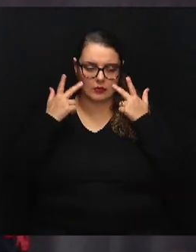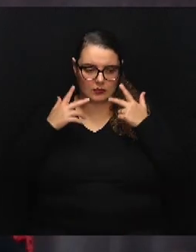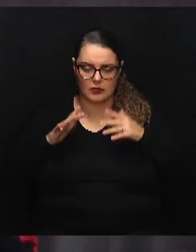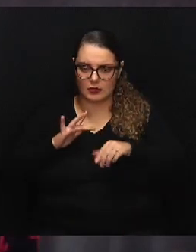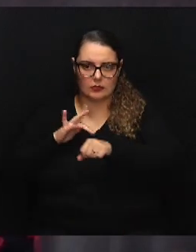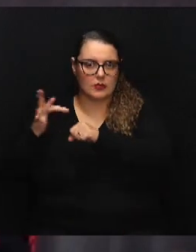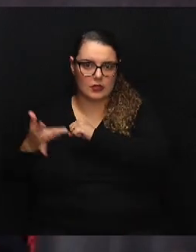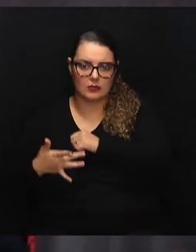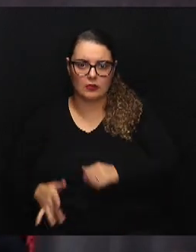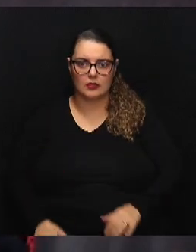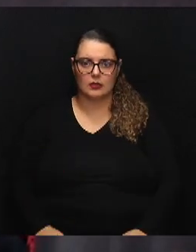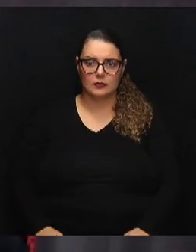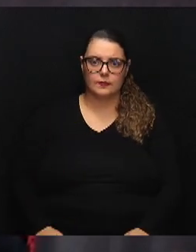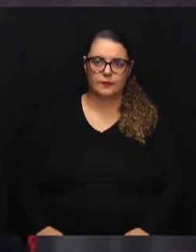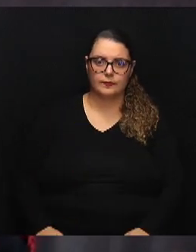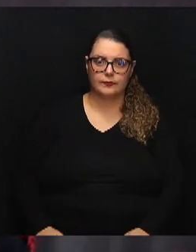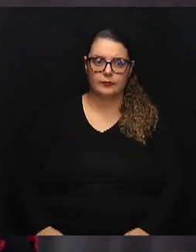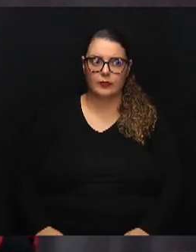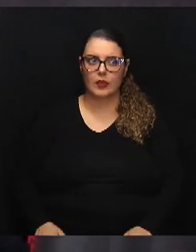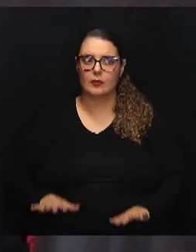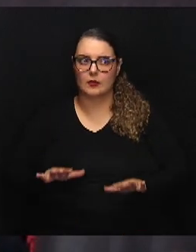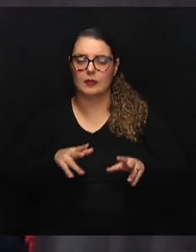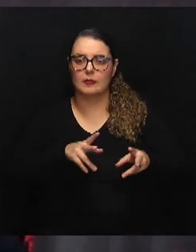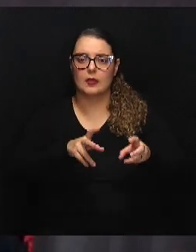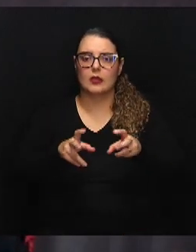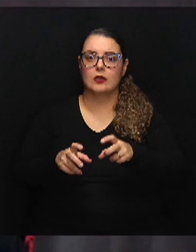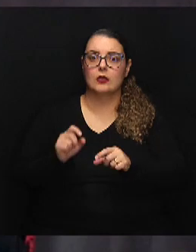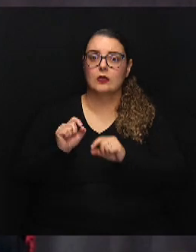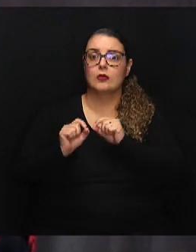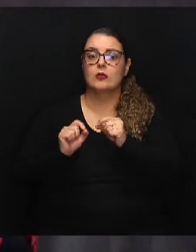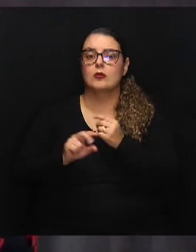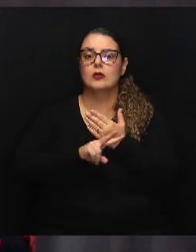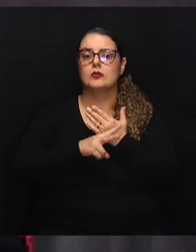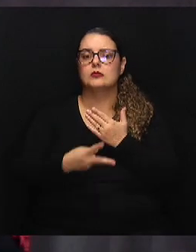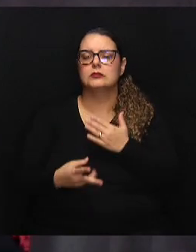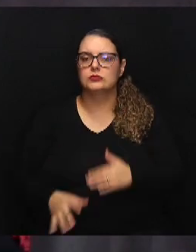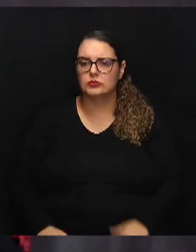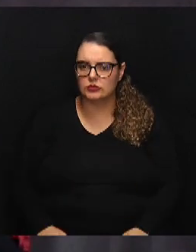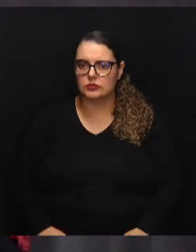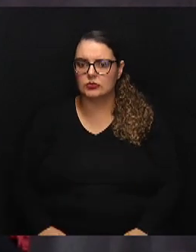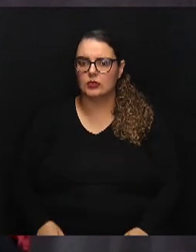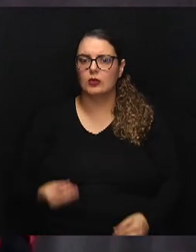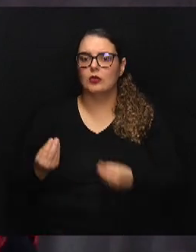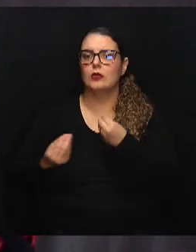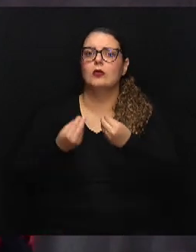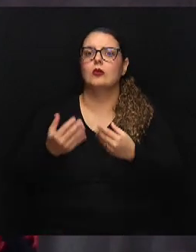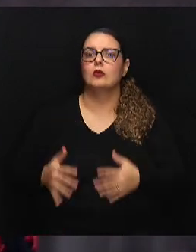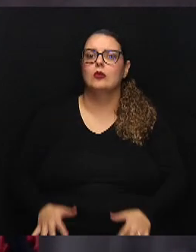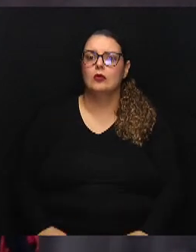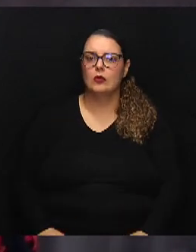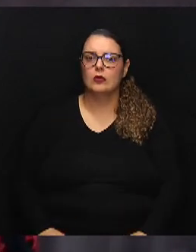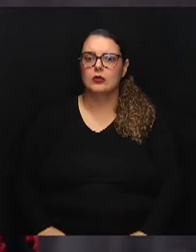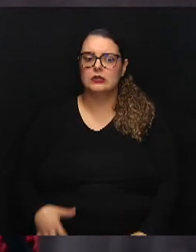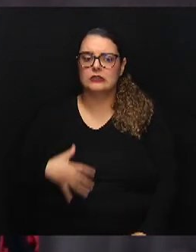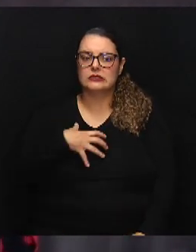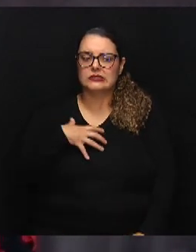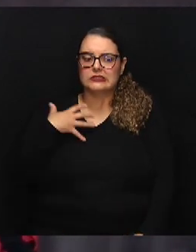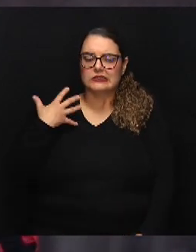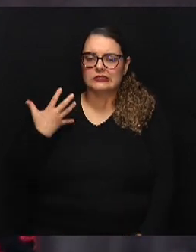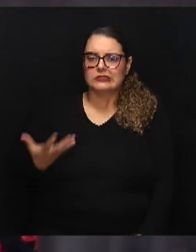redes. Mas acho que você tem que perceber o quanto isso te afeta, né? O quanto isso te deixa numa